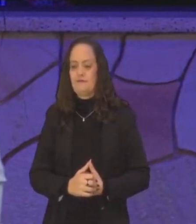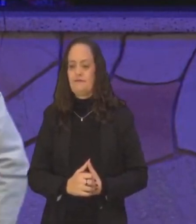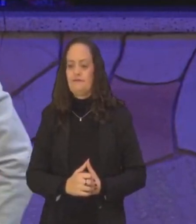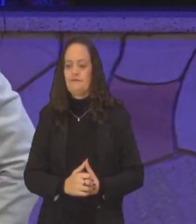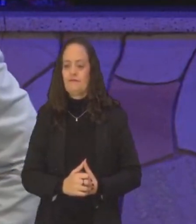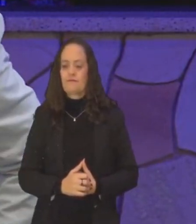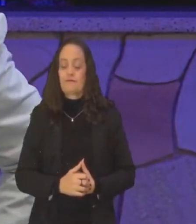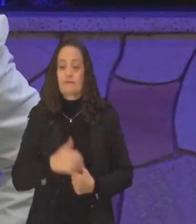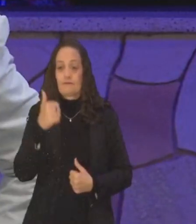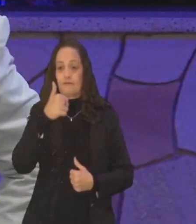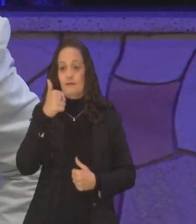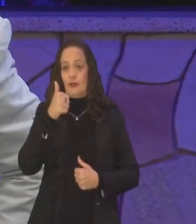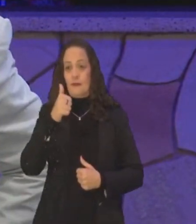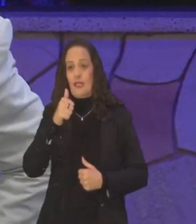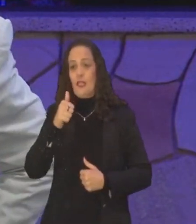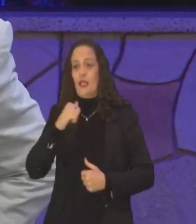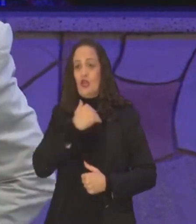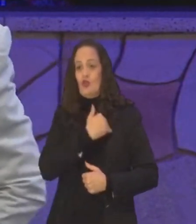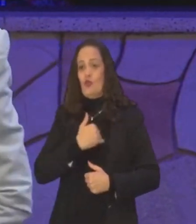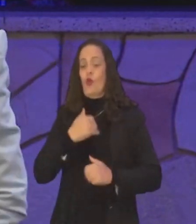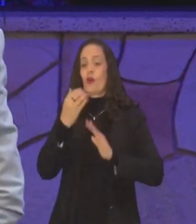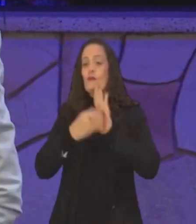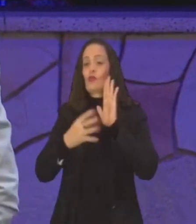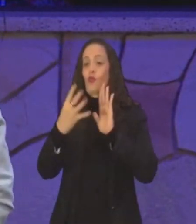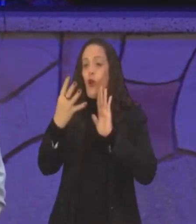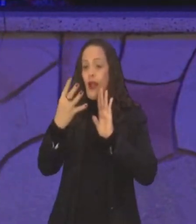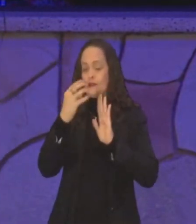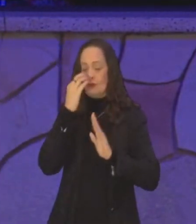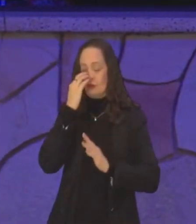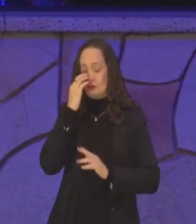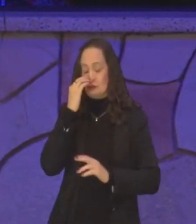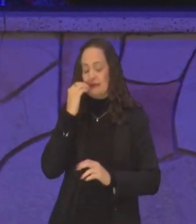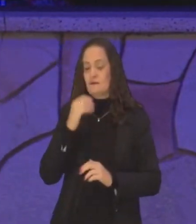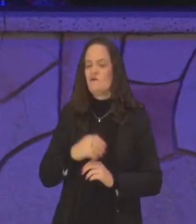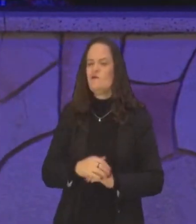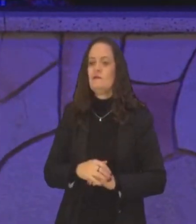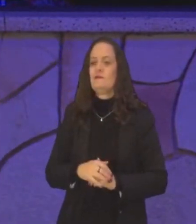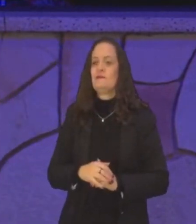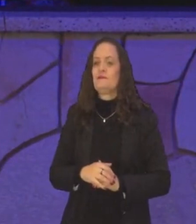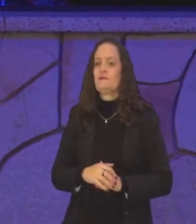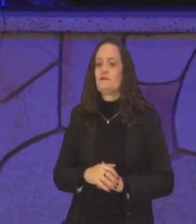1 João capítulo 4, verso de número 1, veja comigo também.